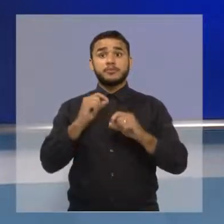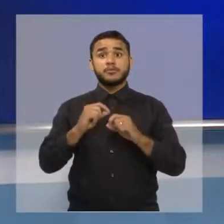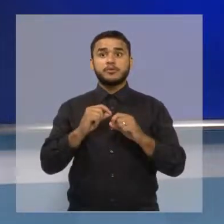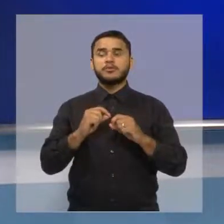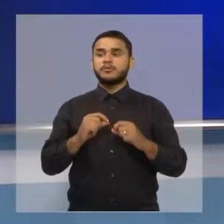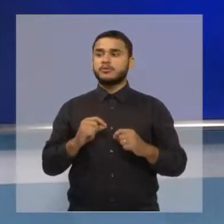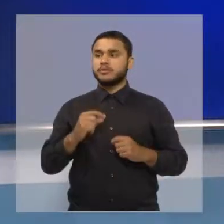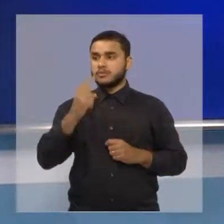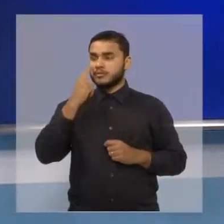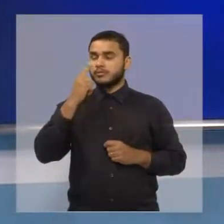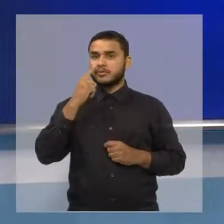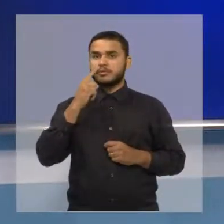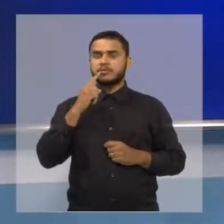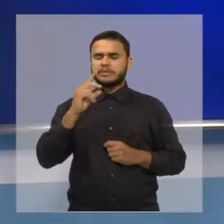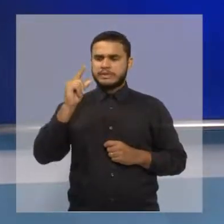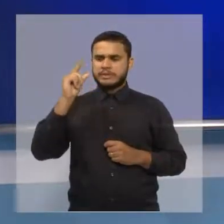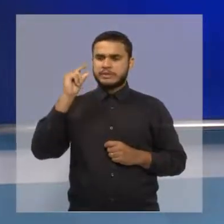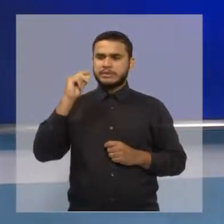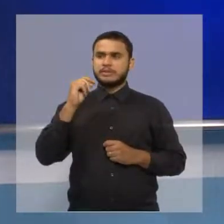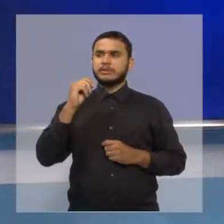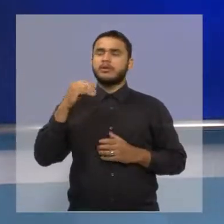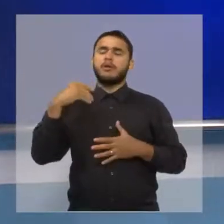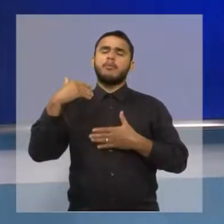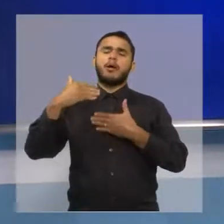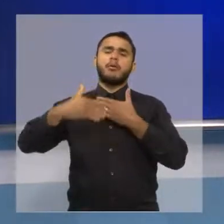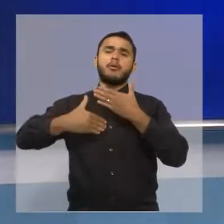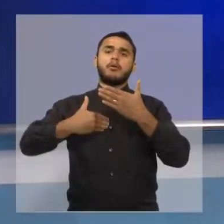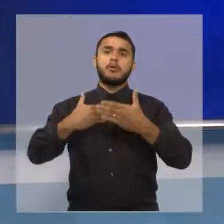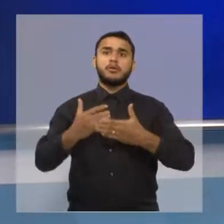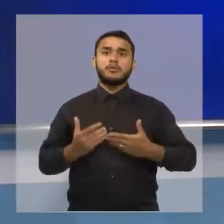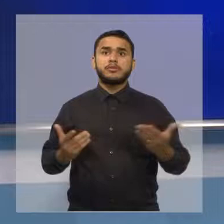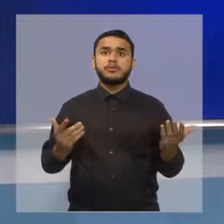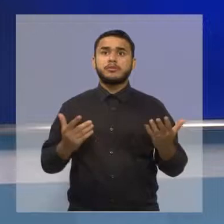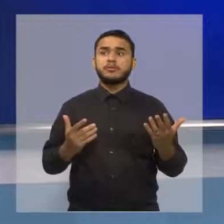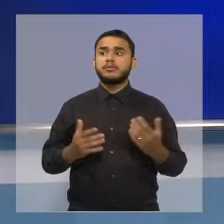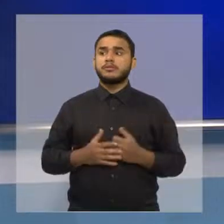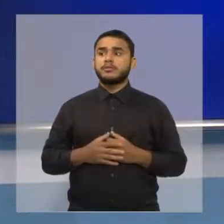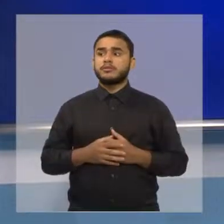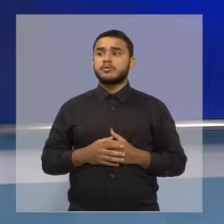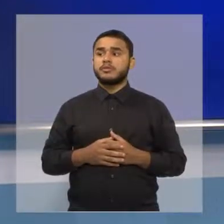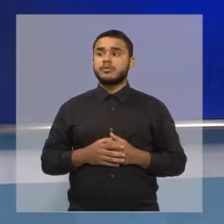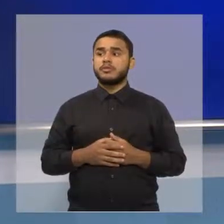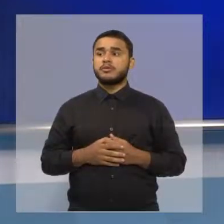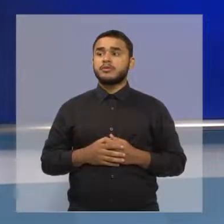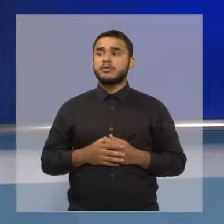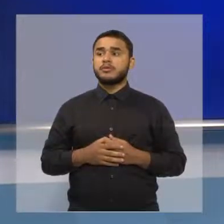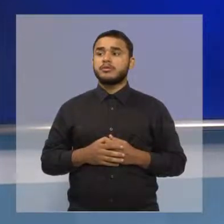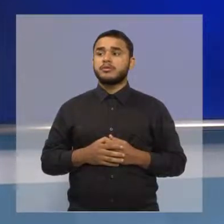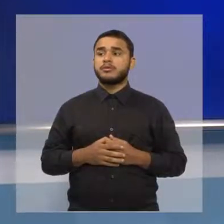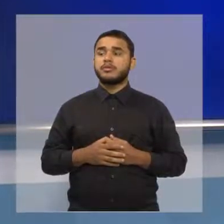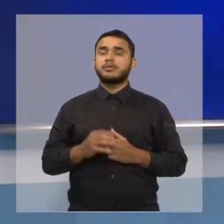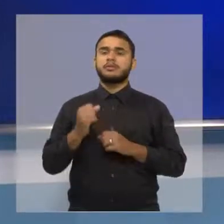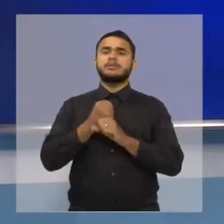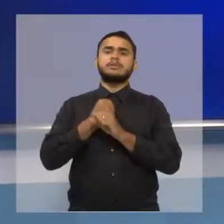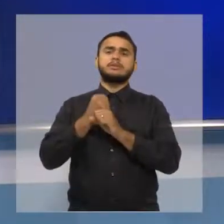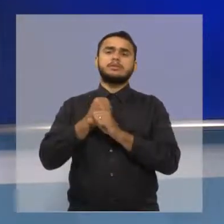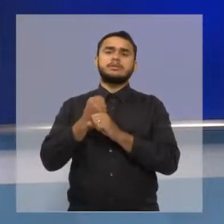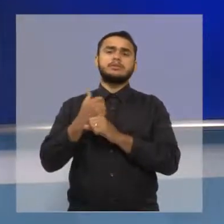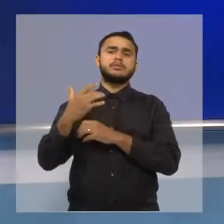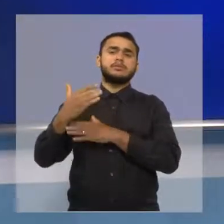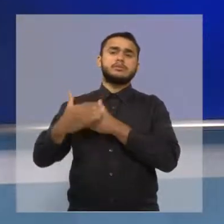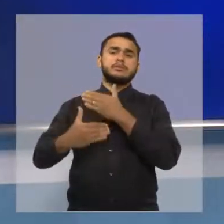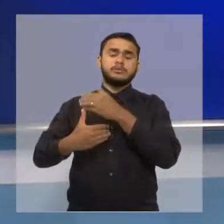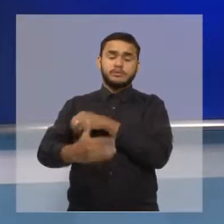né? Estamos reeditando aqui 7 séculos depois, não, 7 séculos depois não, 8 séculos